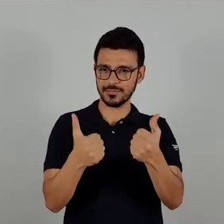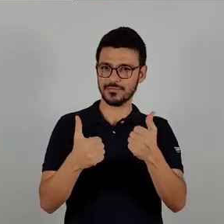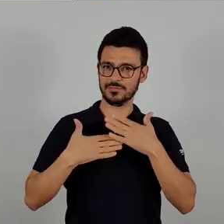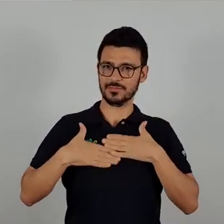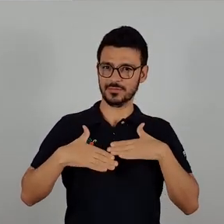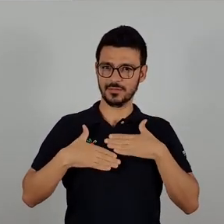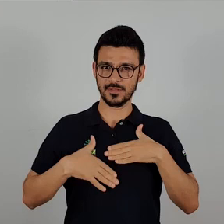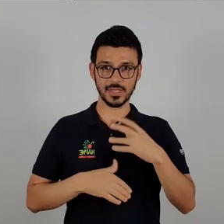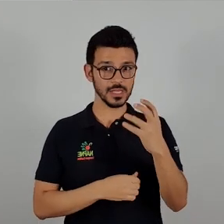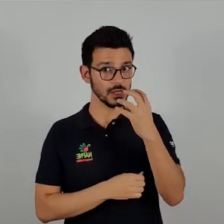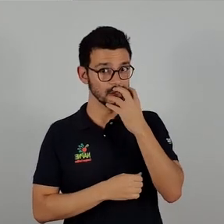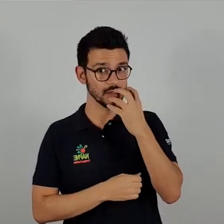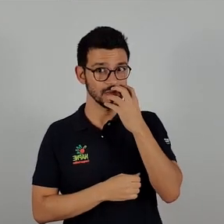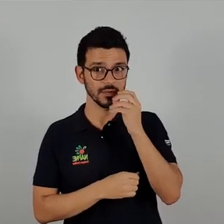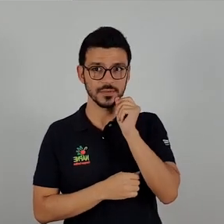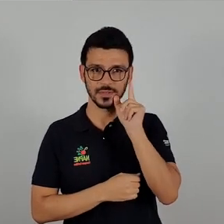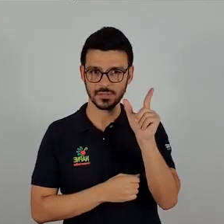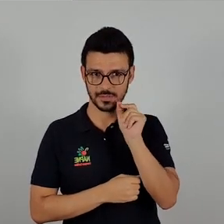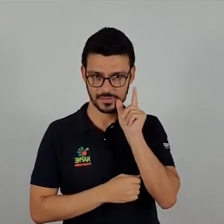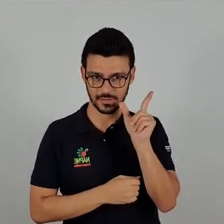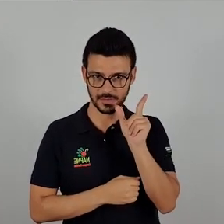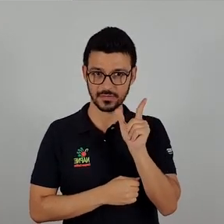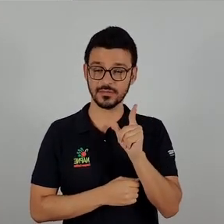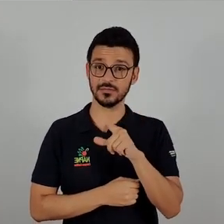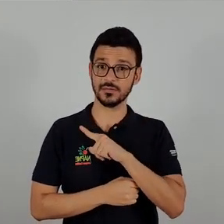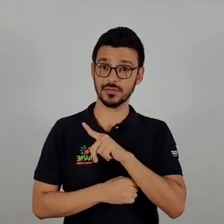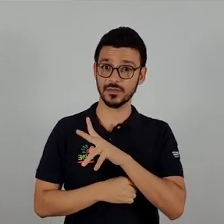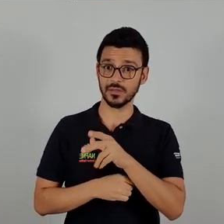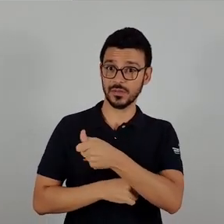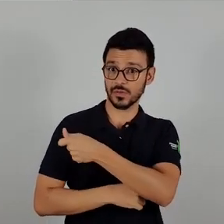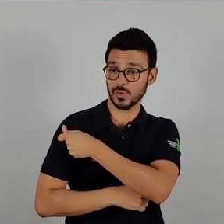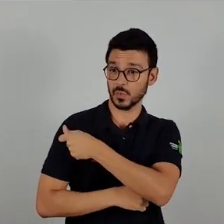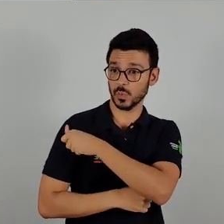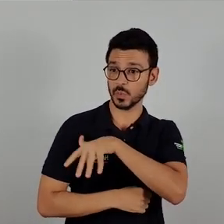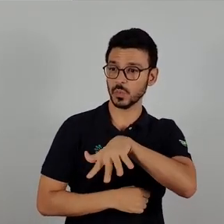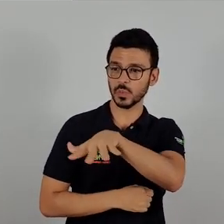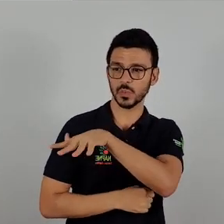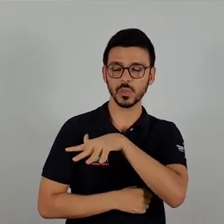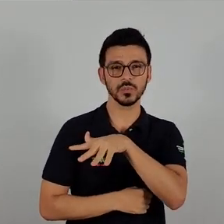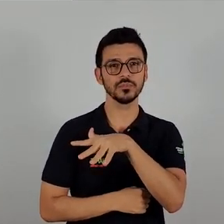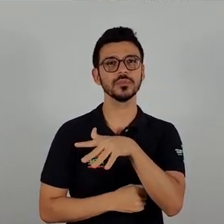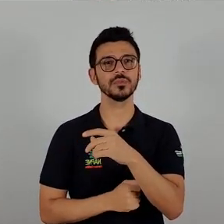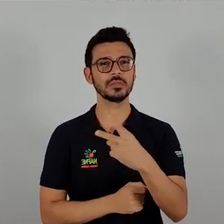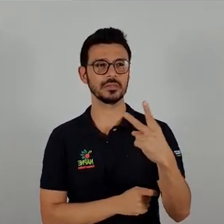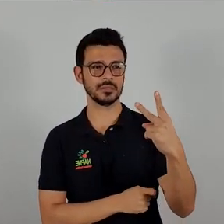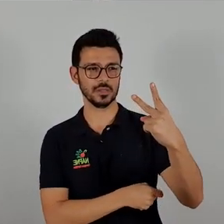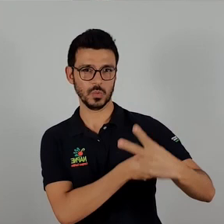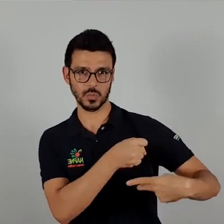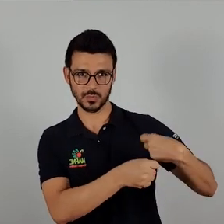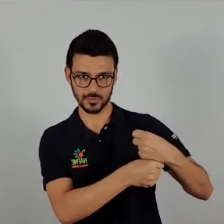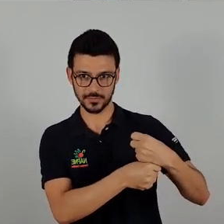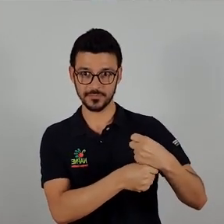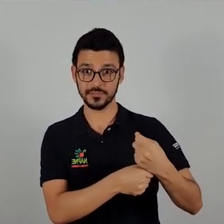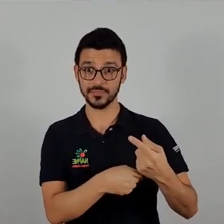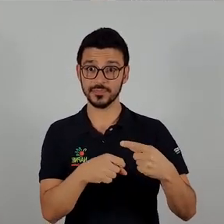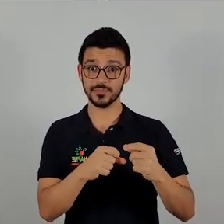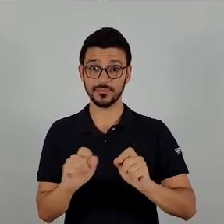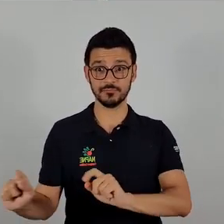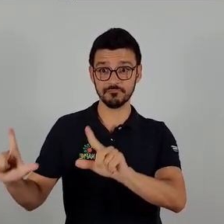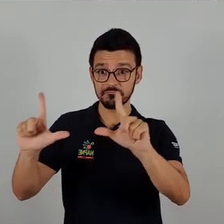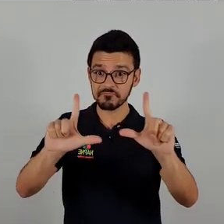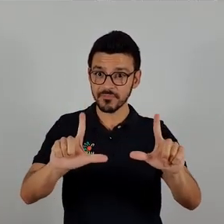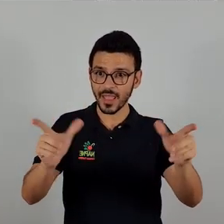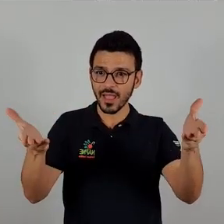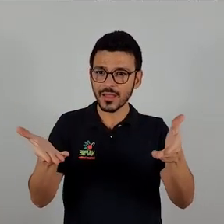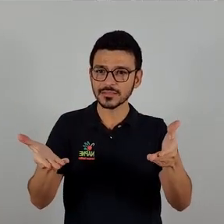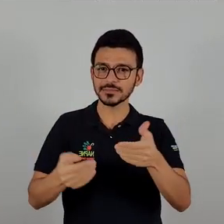com alunos do segundo ano do técnico nível médio de administração. Em sala, a gente tem algumas alunas que